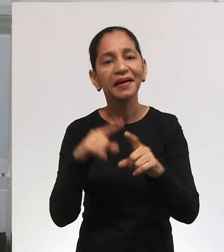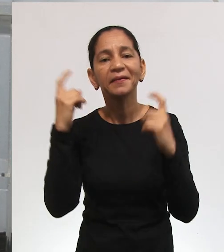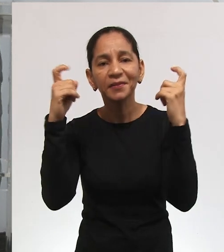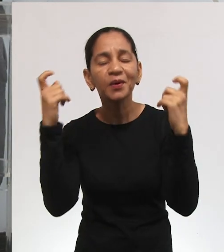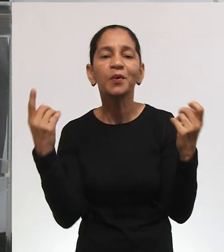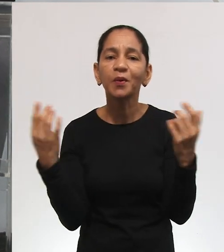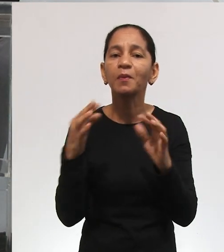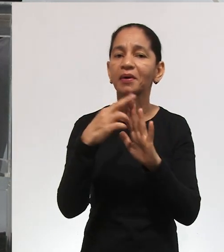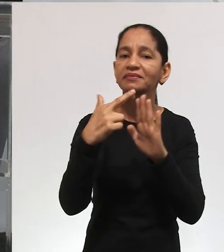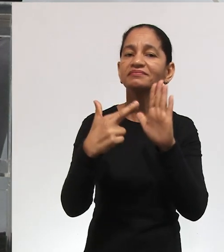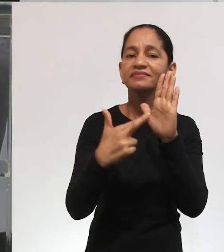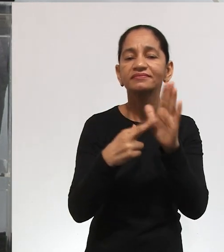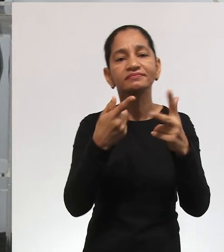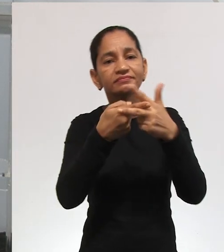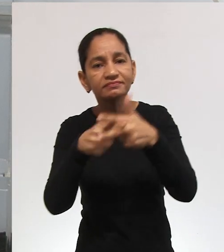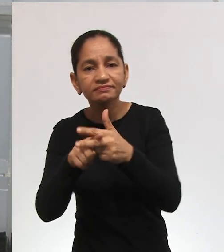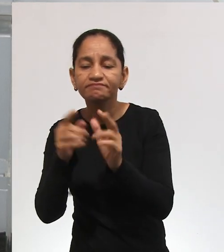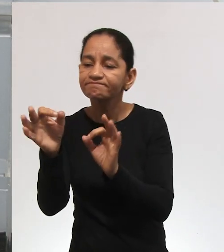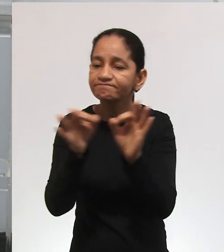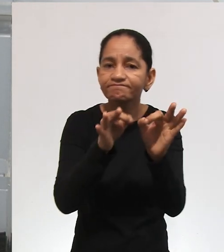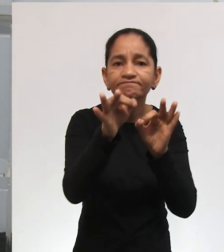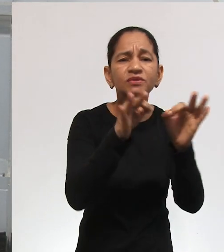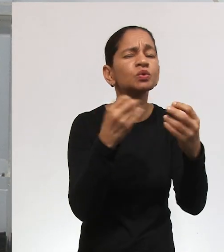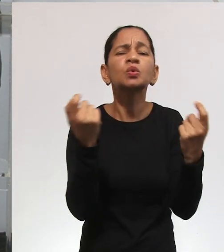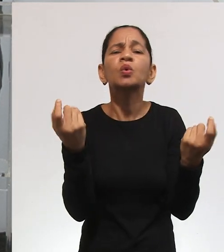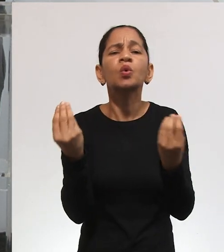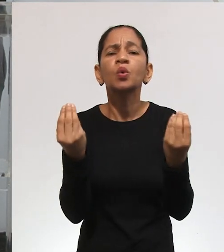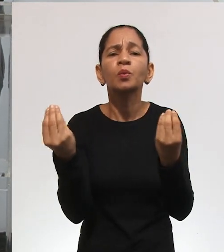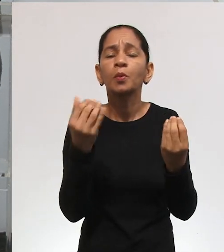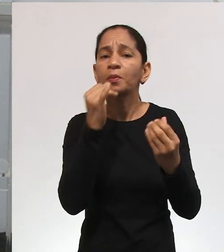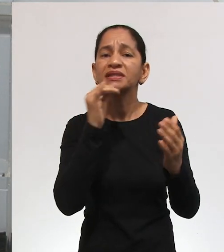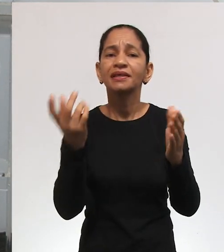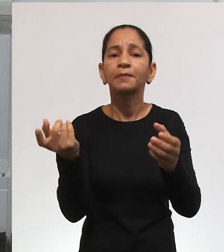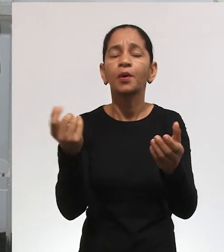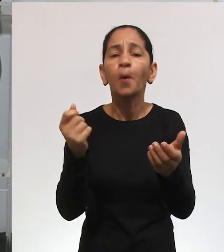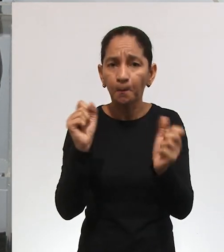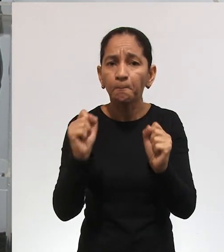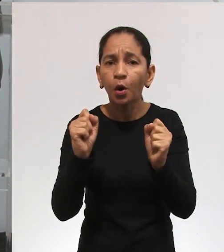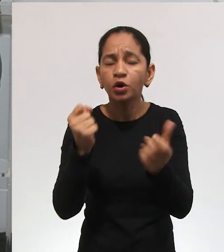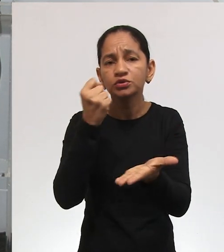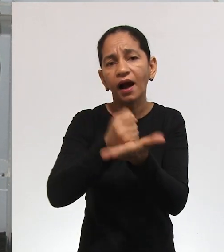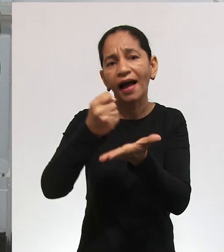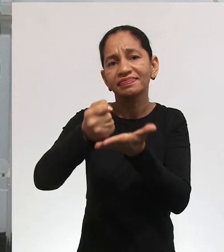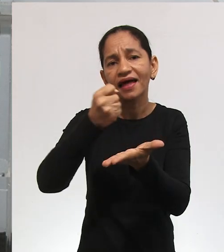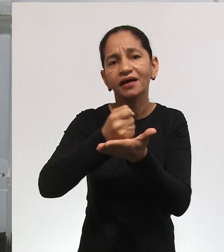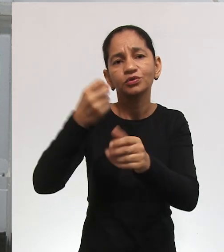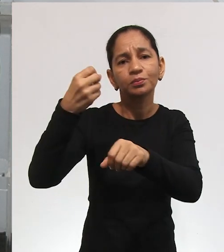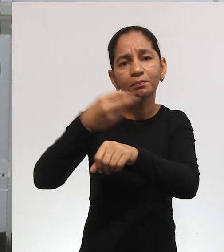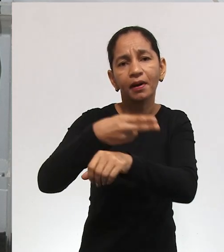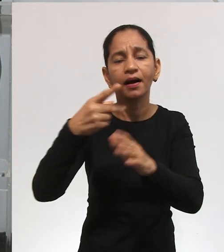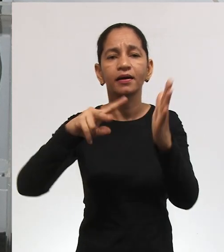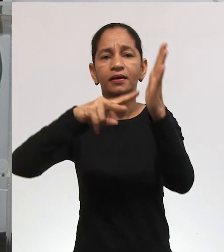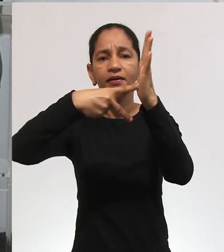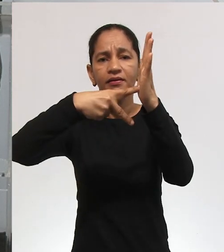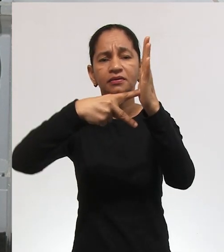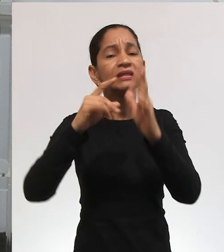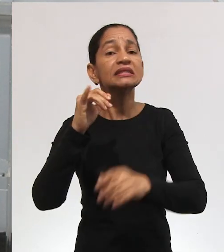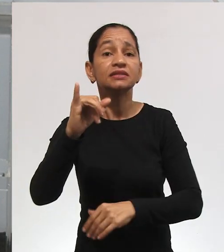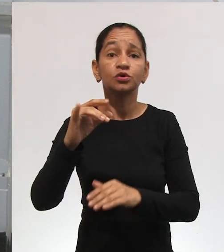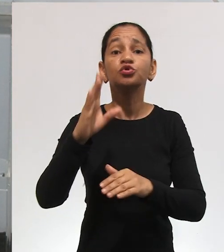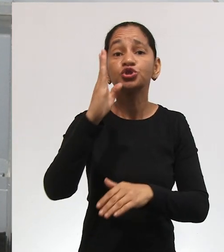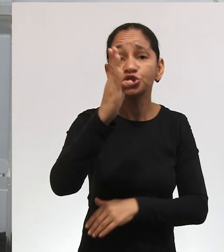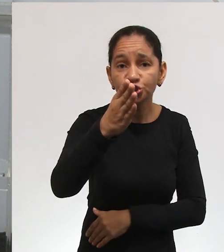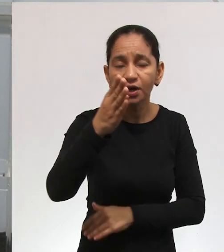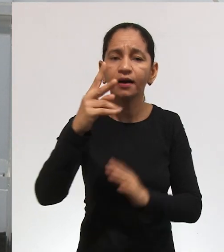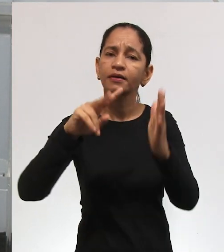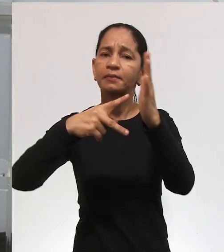em regulamentar essa união. Como é que eu posso me sindicalizar? Quais são os meus direitos enquanto sindicalizado?